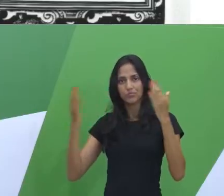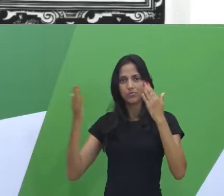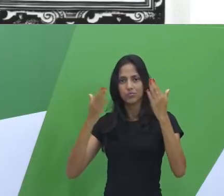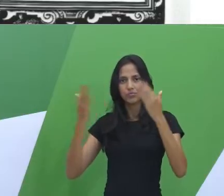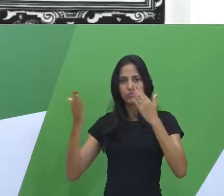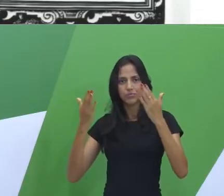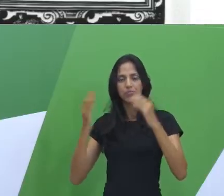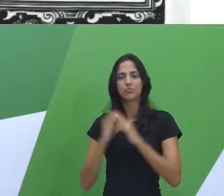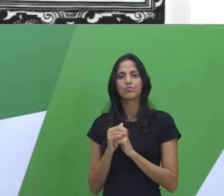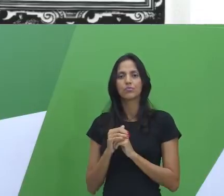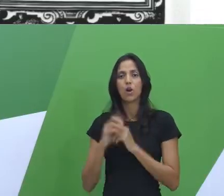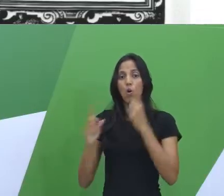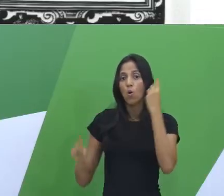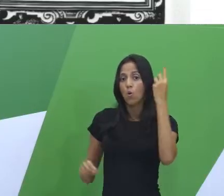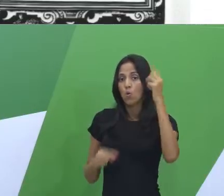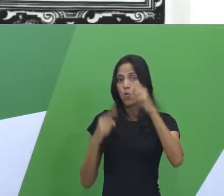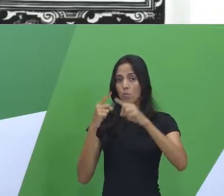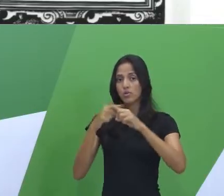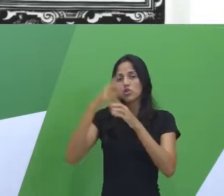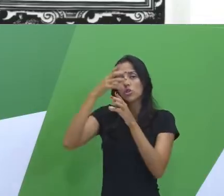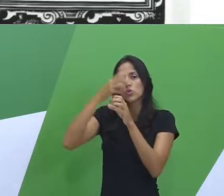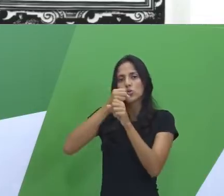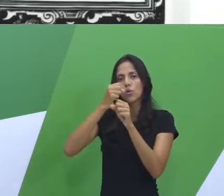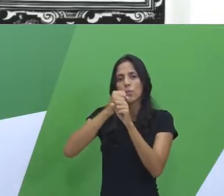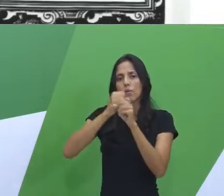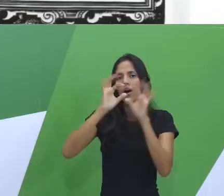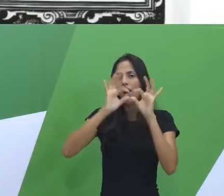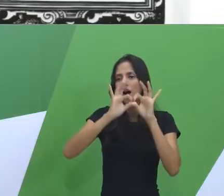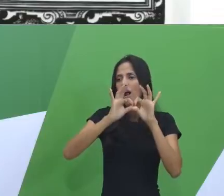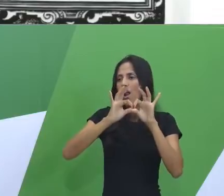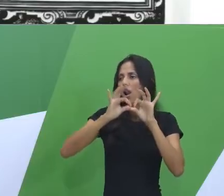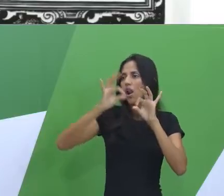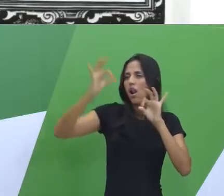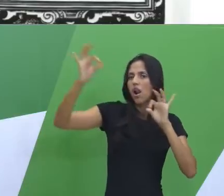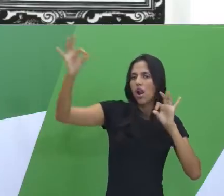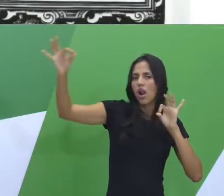com o objetivo de calcular distâncias